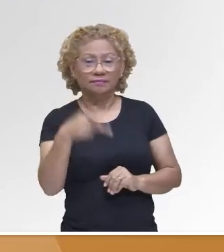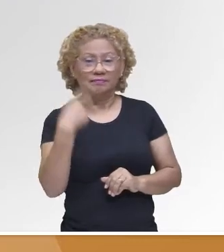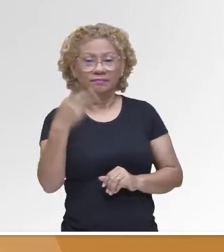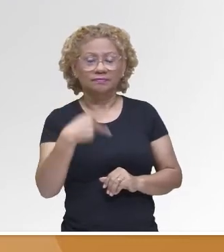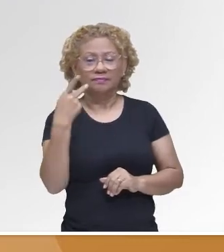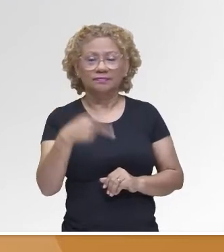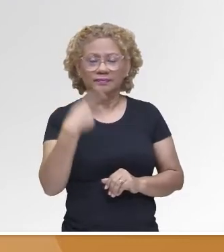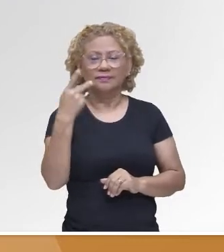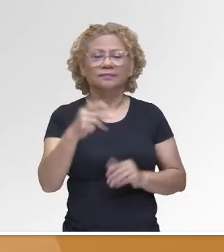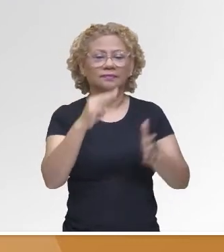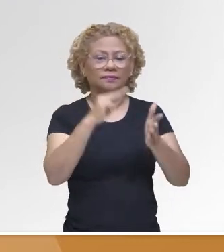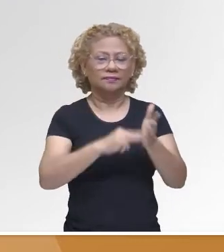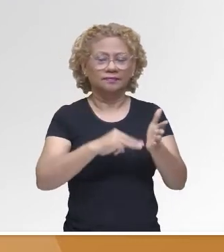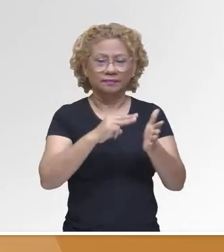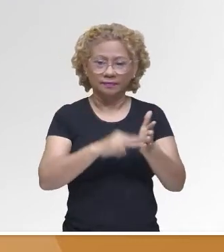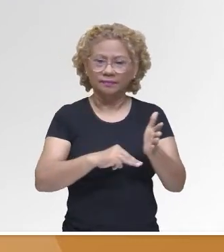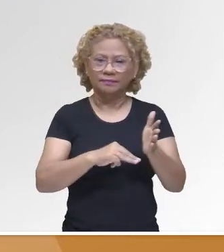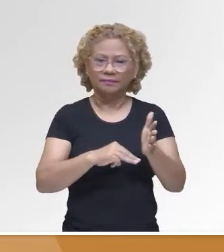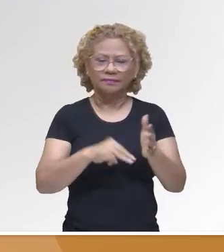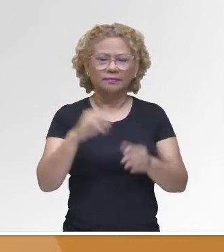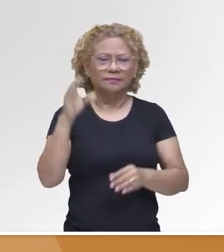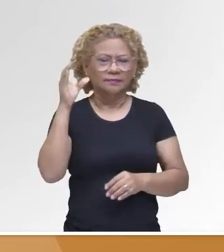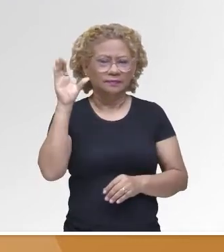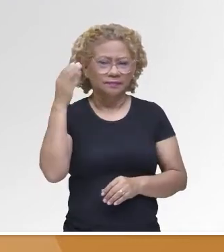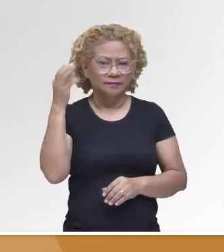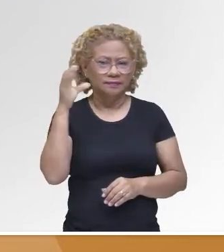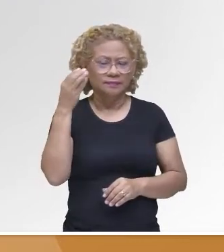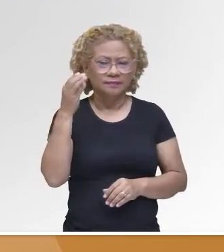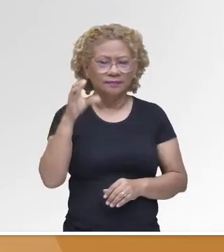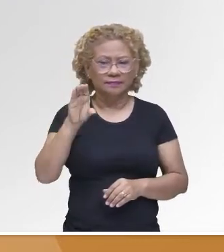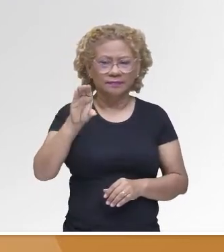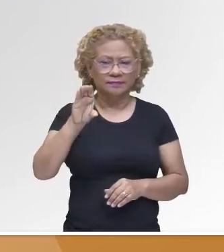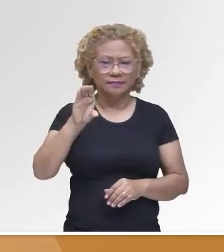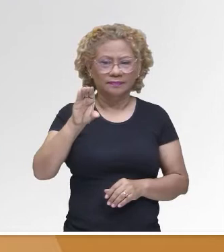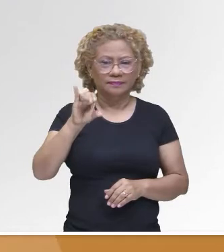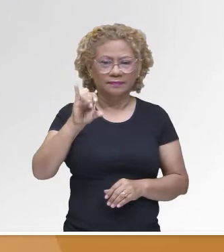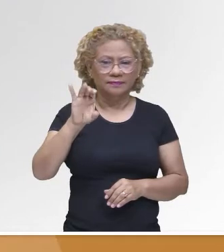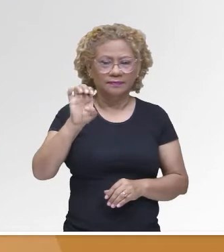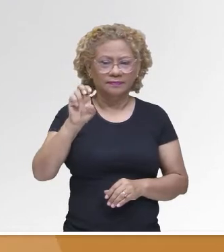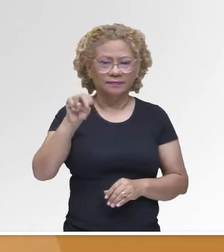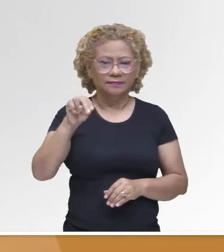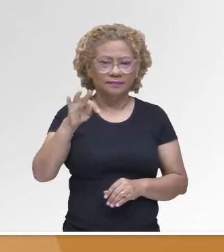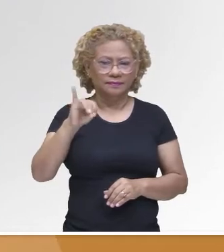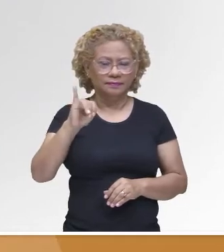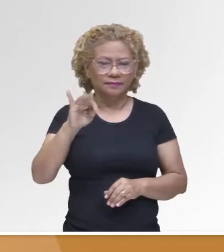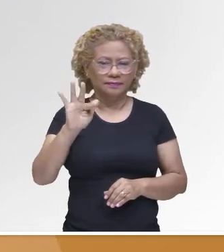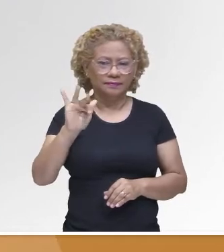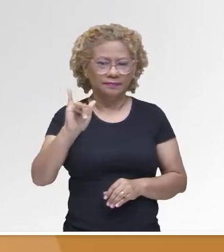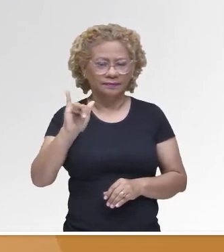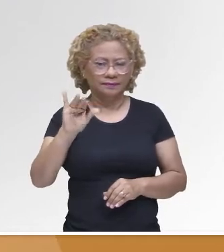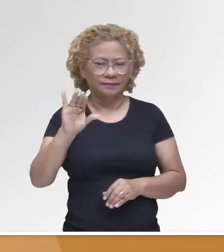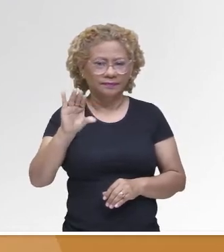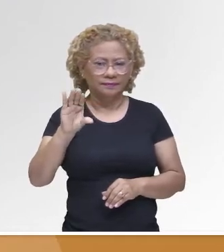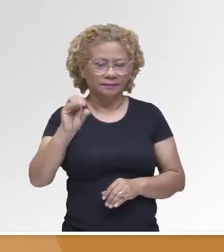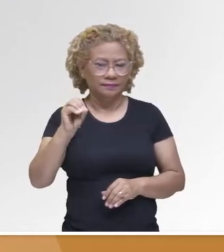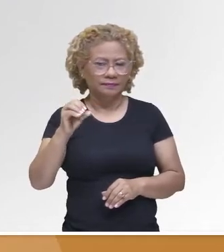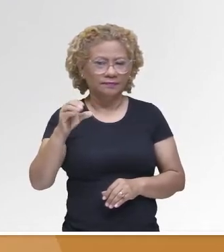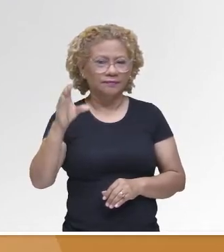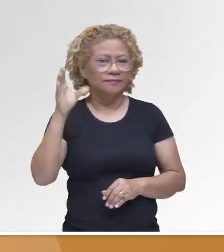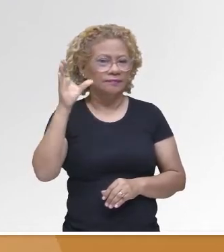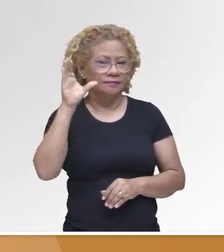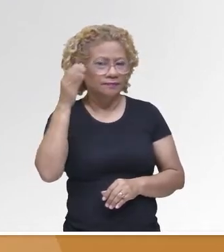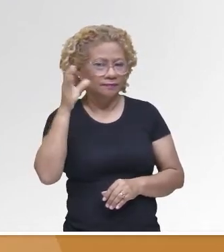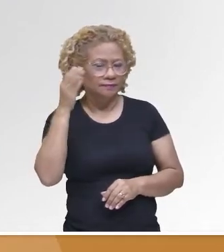científico. Mas o que é realmente um método? Se eu pergunto para vocês aí na sala, O que